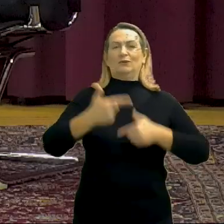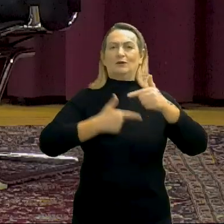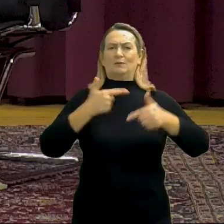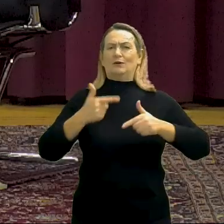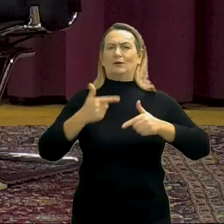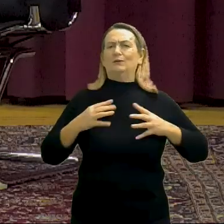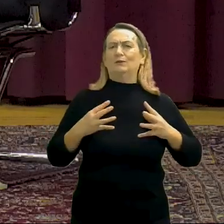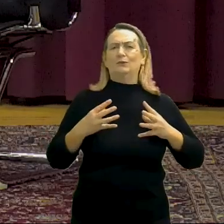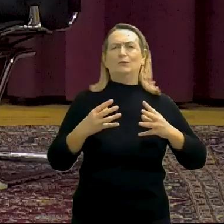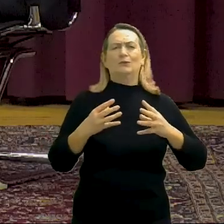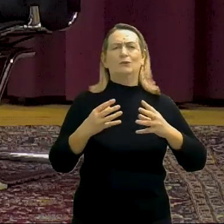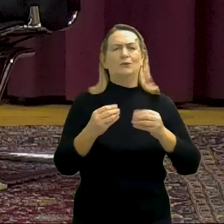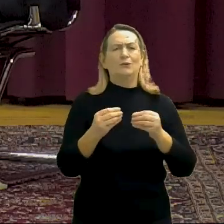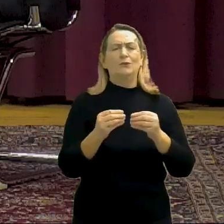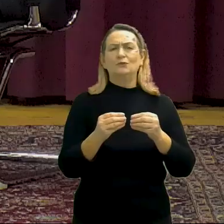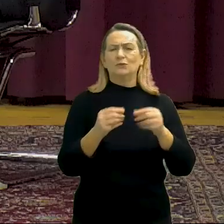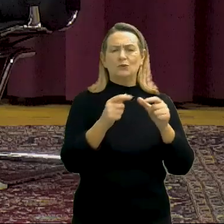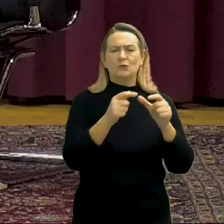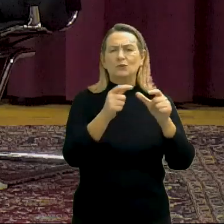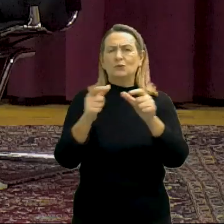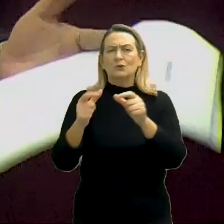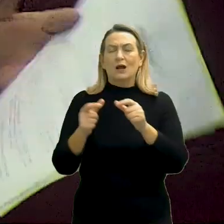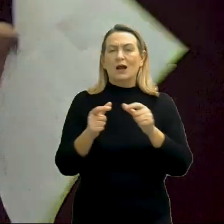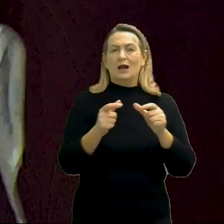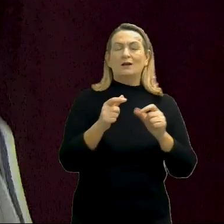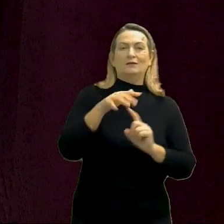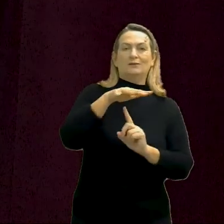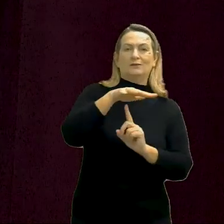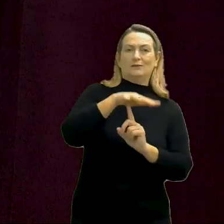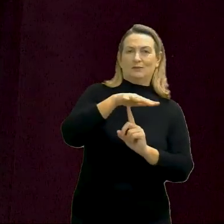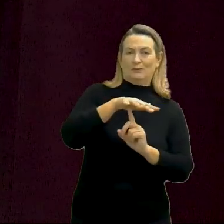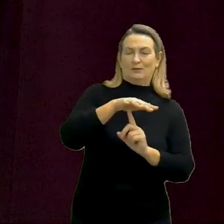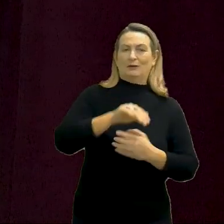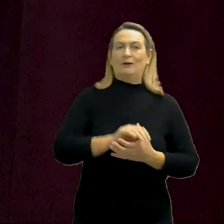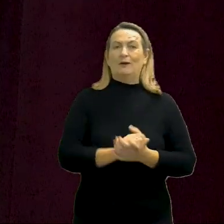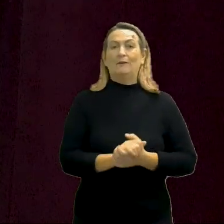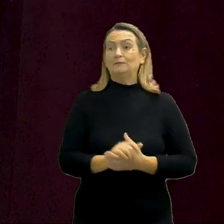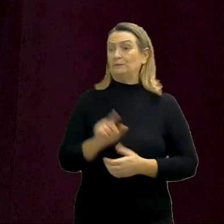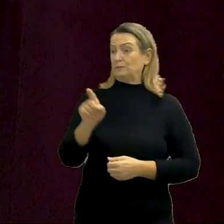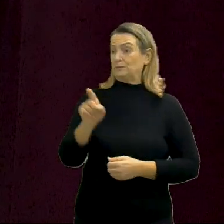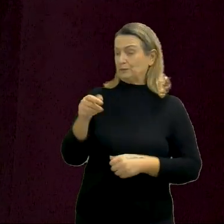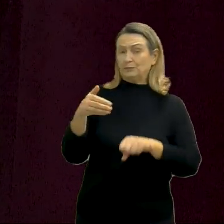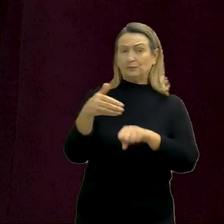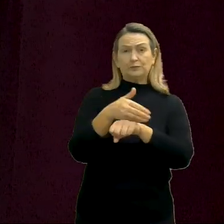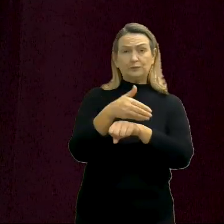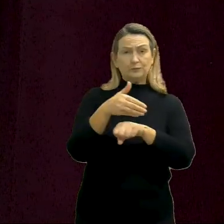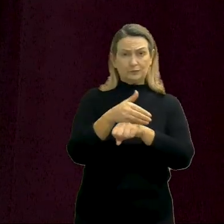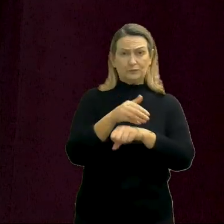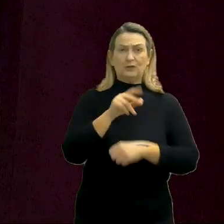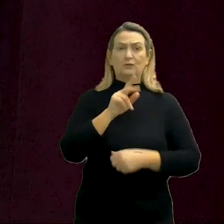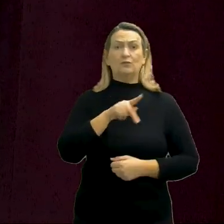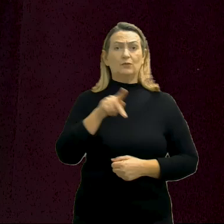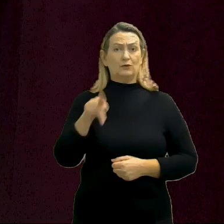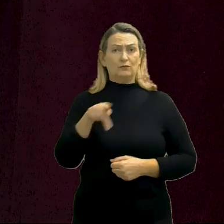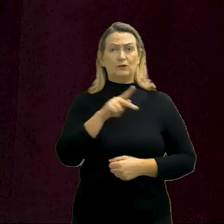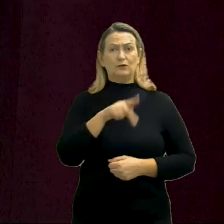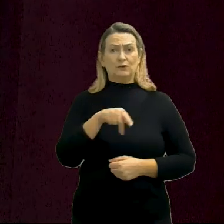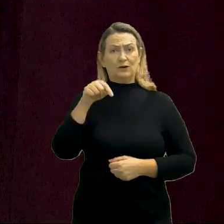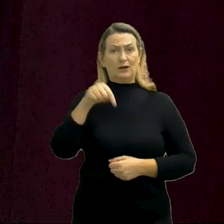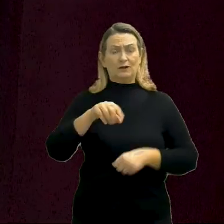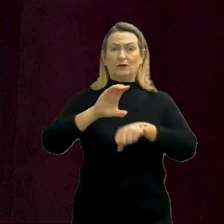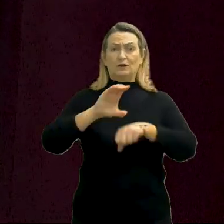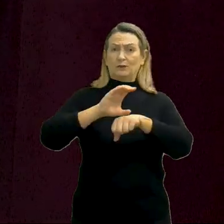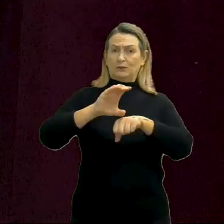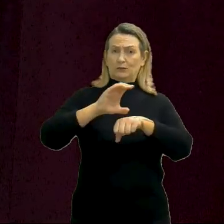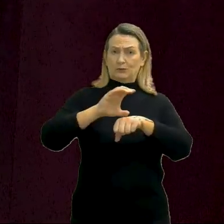bem realmente temos e e inclusive você participou como professor do nosso curso aqui da escola judiciária eleitoral para os